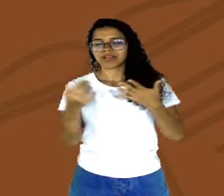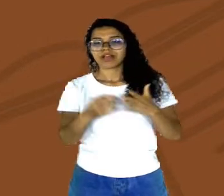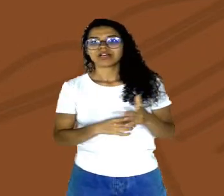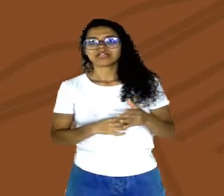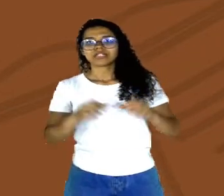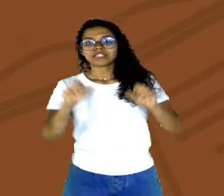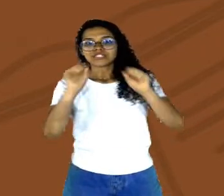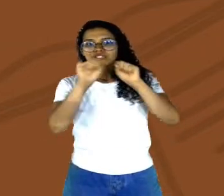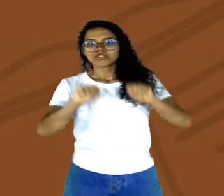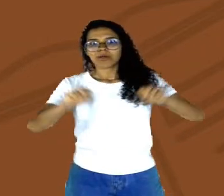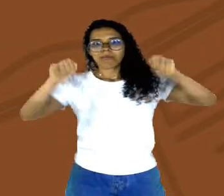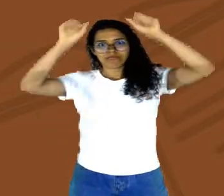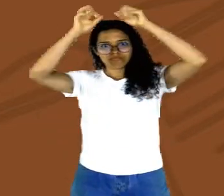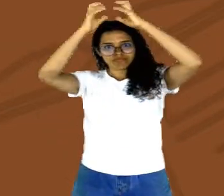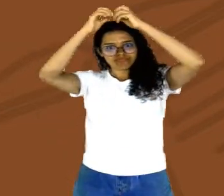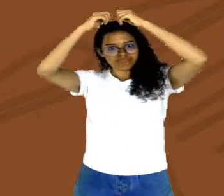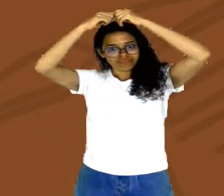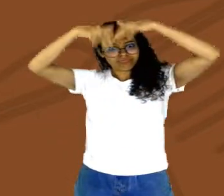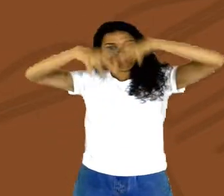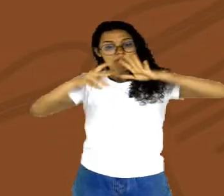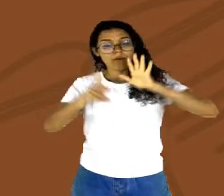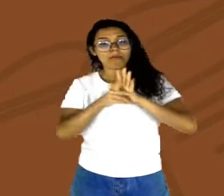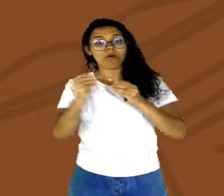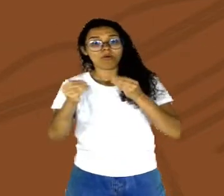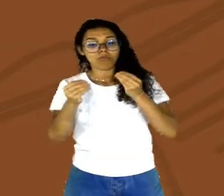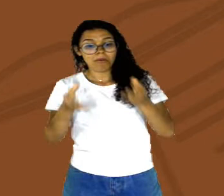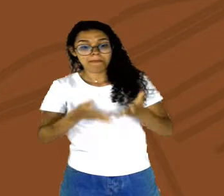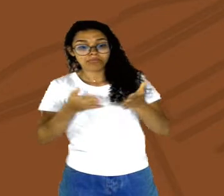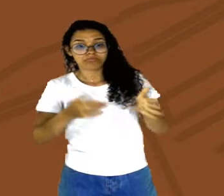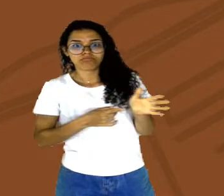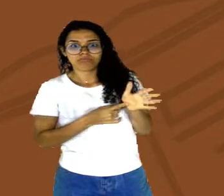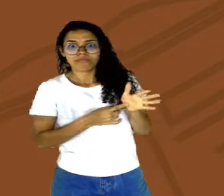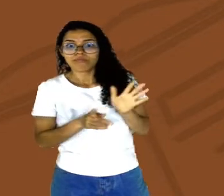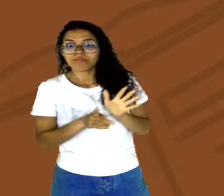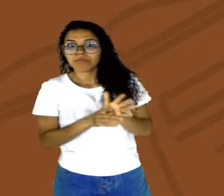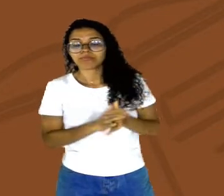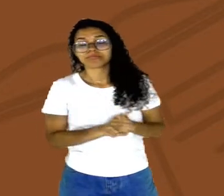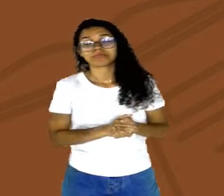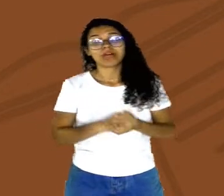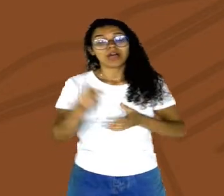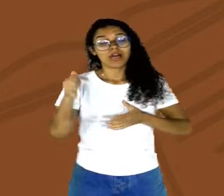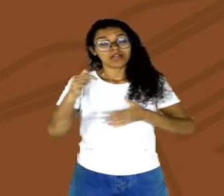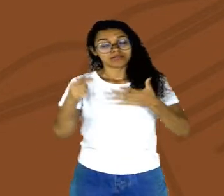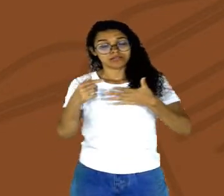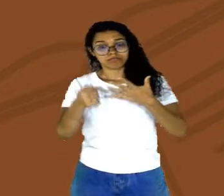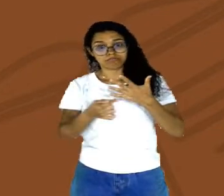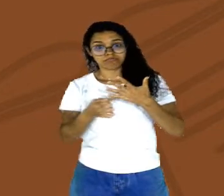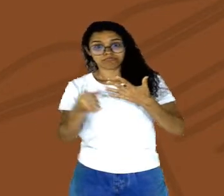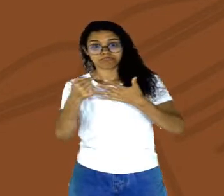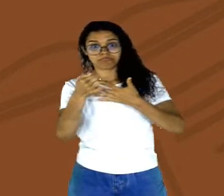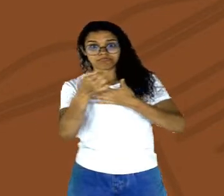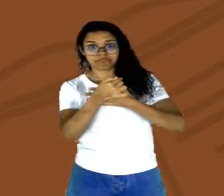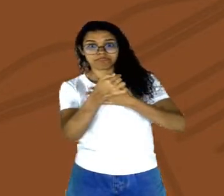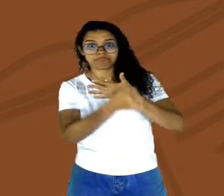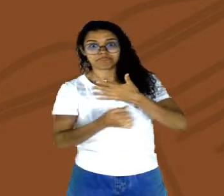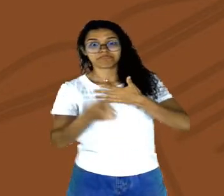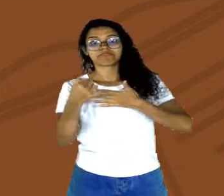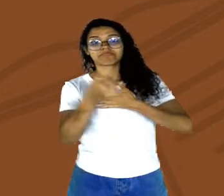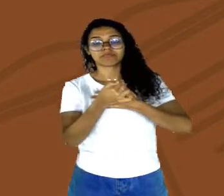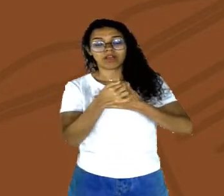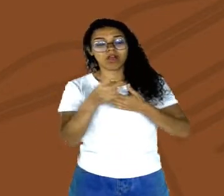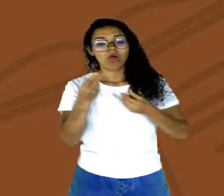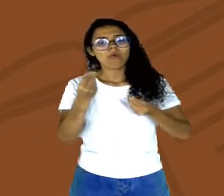nosso corpo por meio de impulsos nervosos, o sistema endócrino controla o funcionamento do